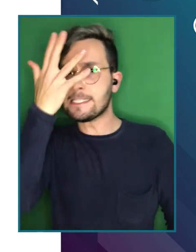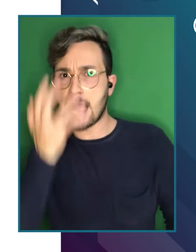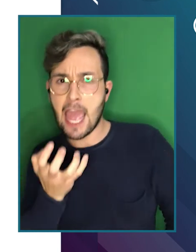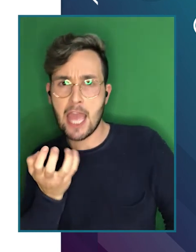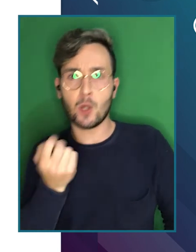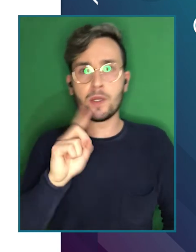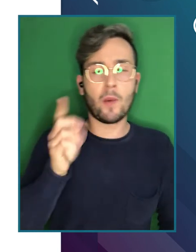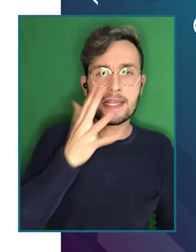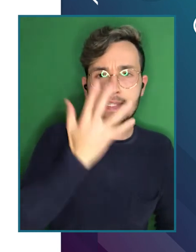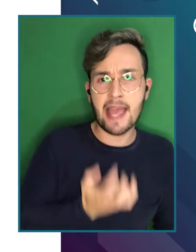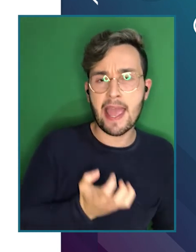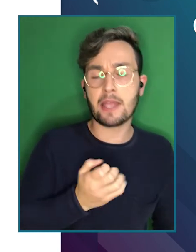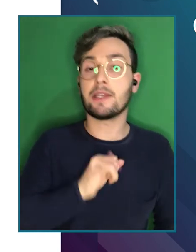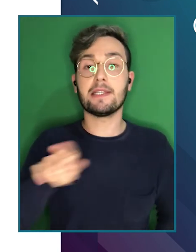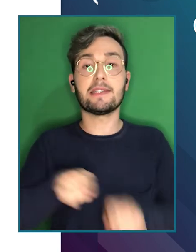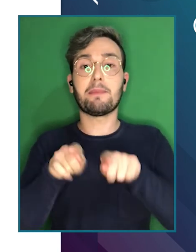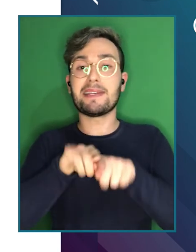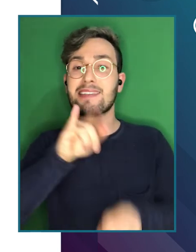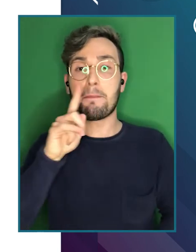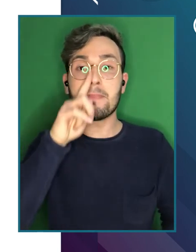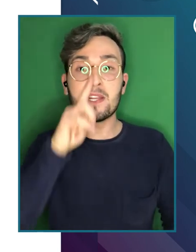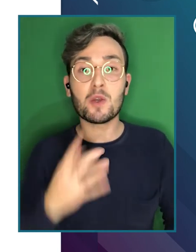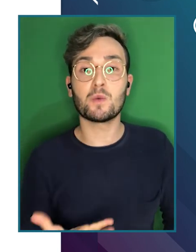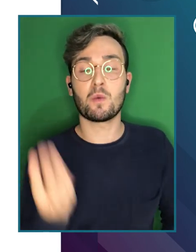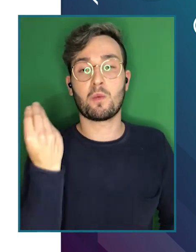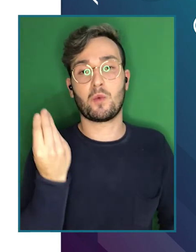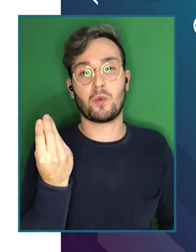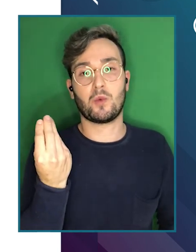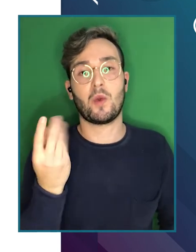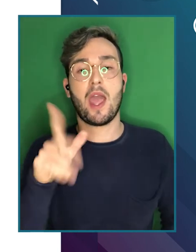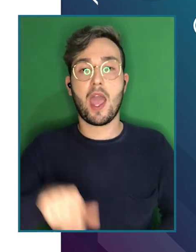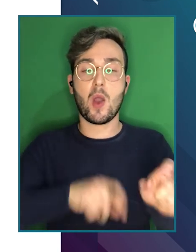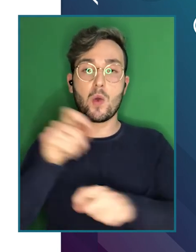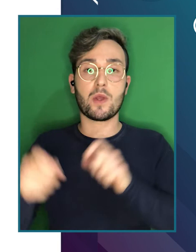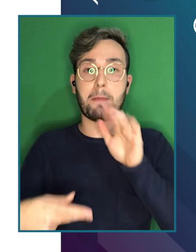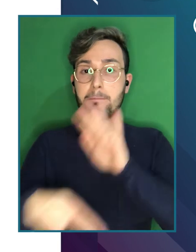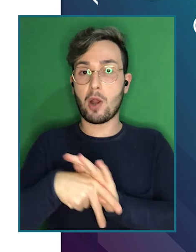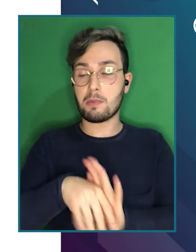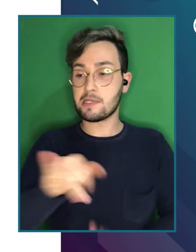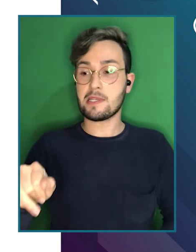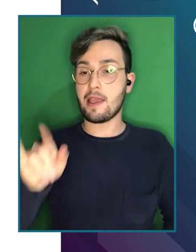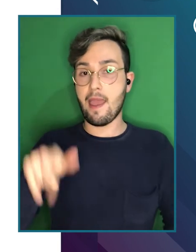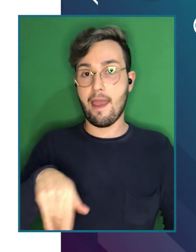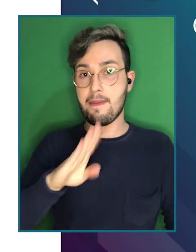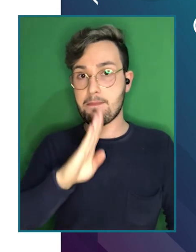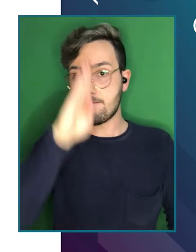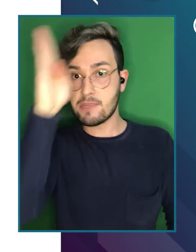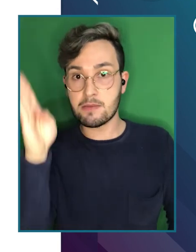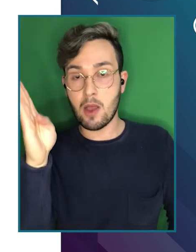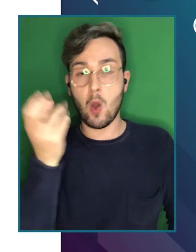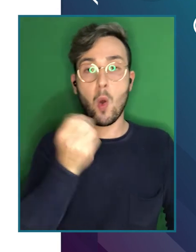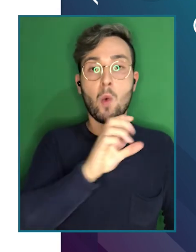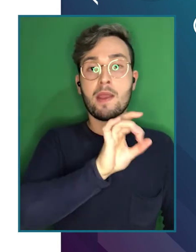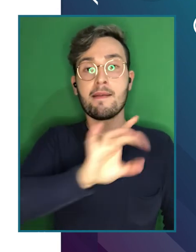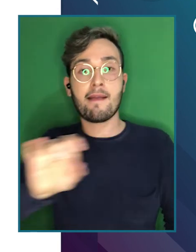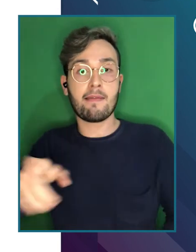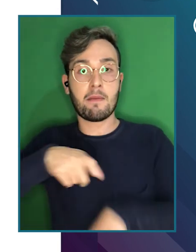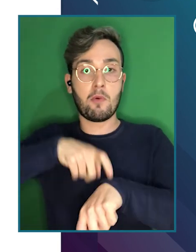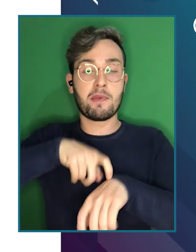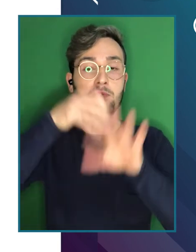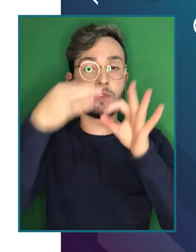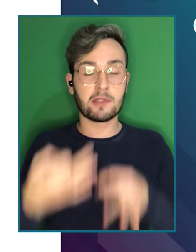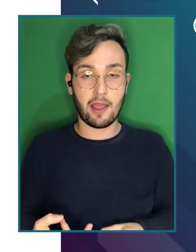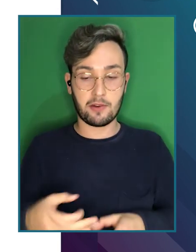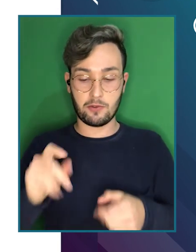da falha e prioridade de risco, que evidenciam as causas consideradas como prioridades em cada momento.